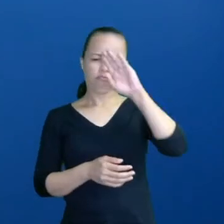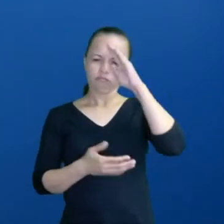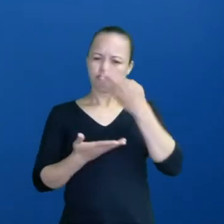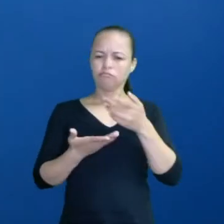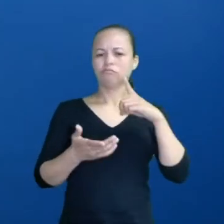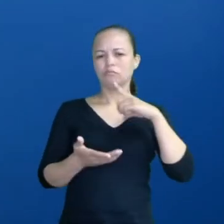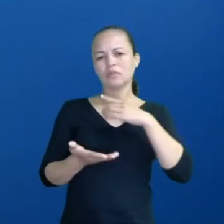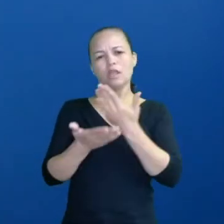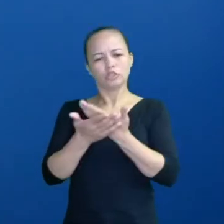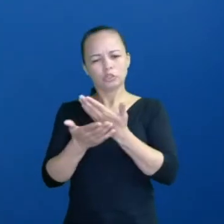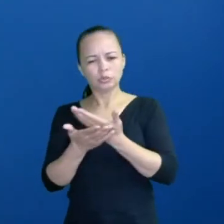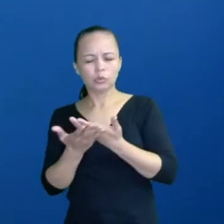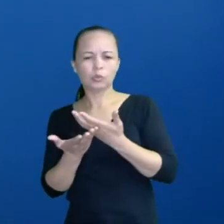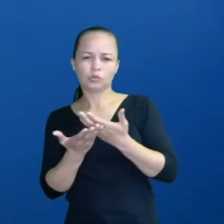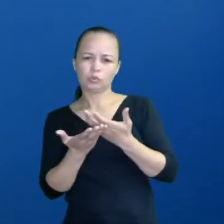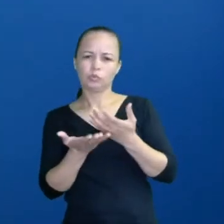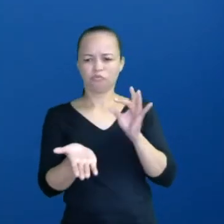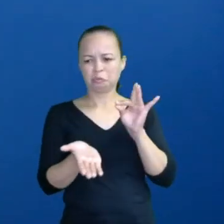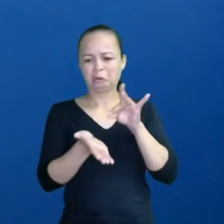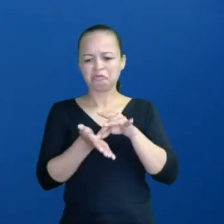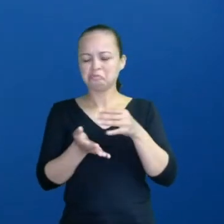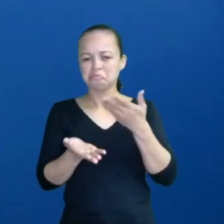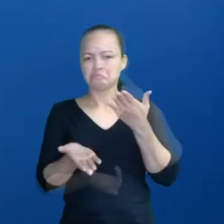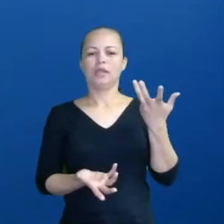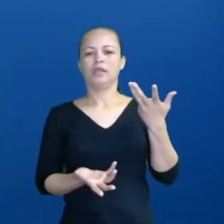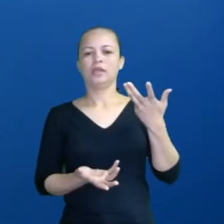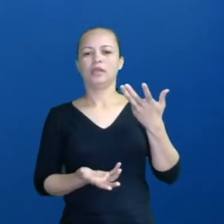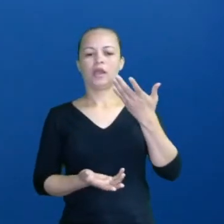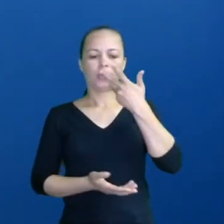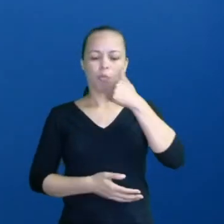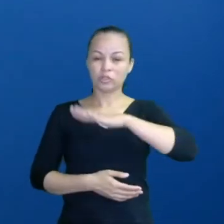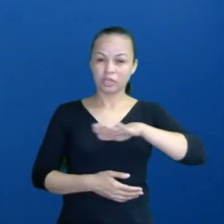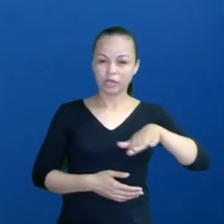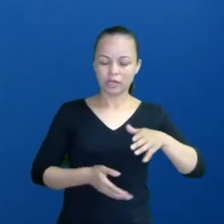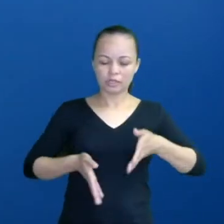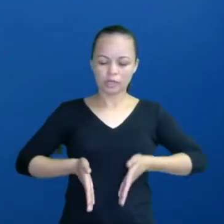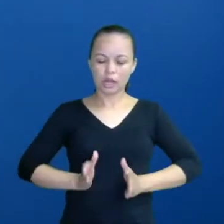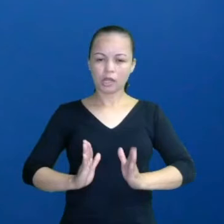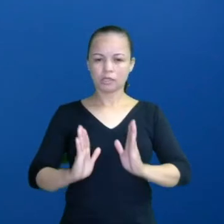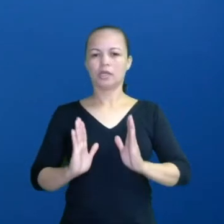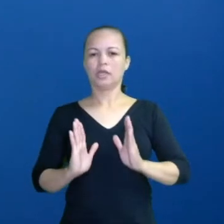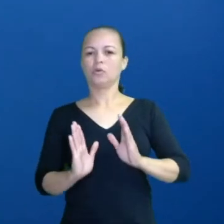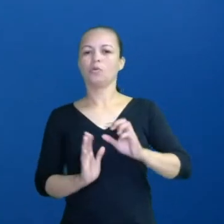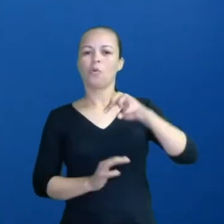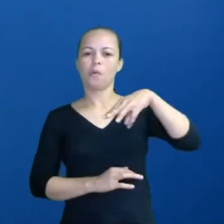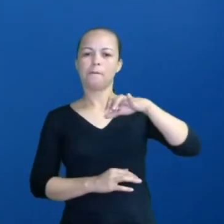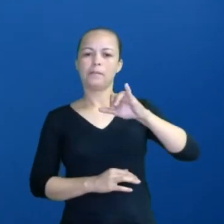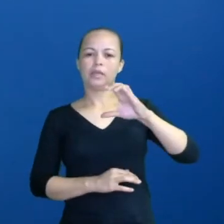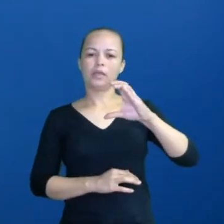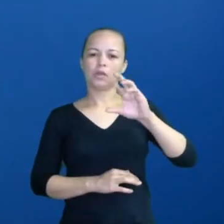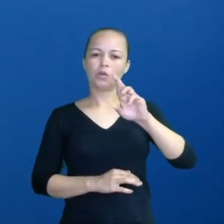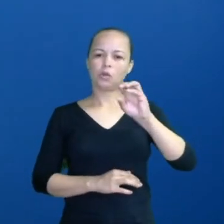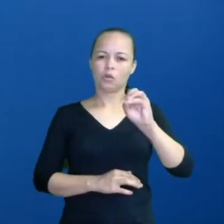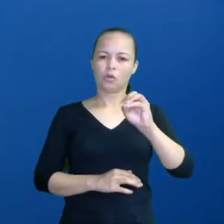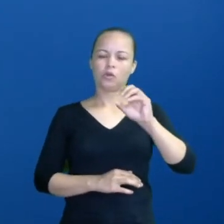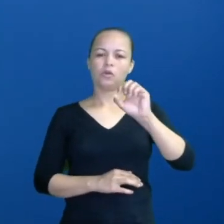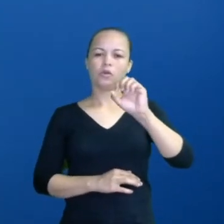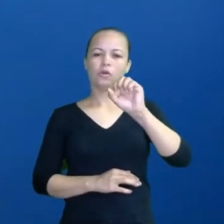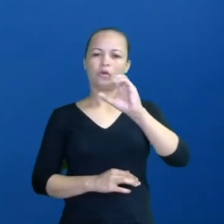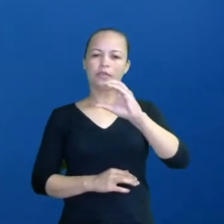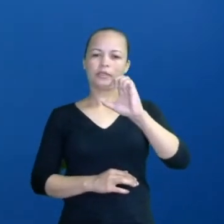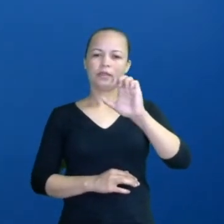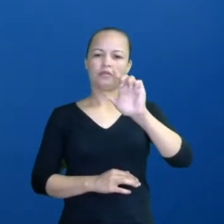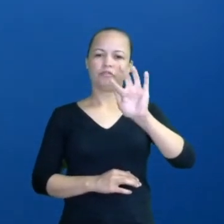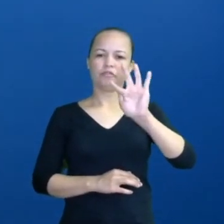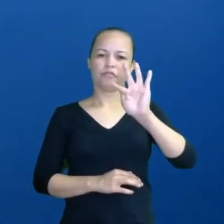confirmado, mas que algumas crianças que nasceram com microcefalia acreditam que foi por conta do contato com o vírus